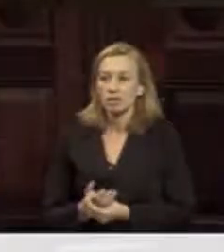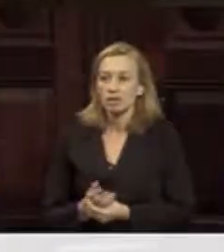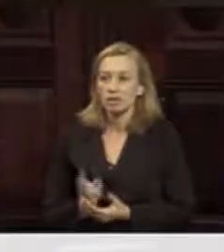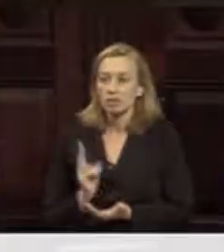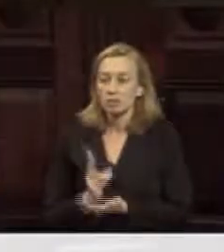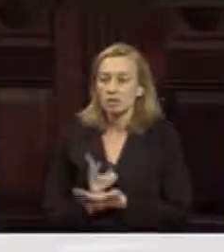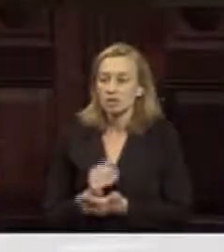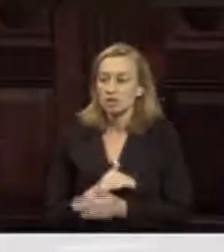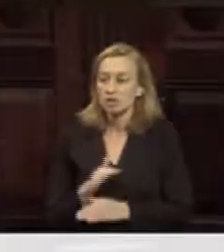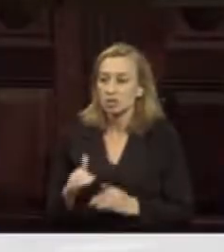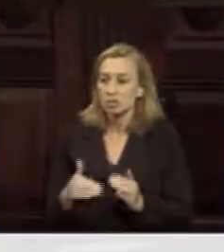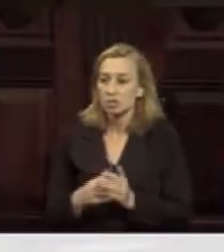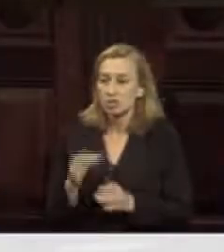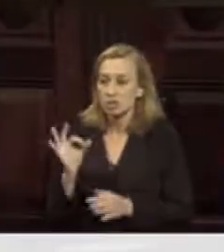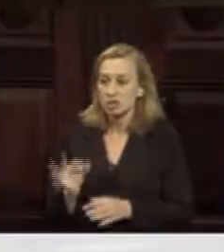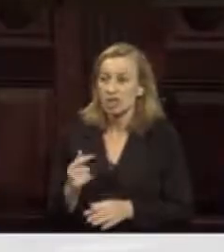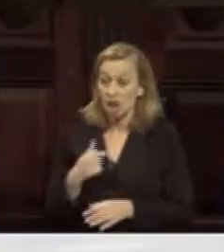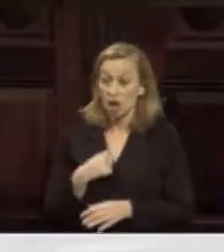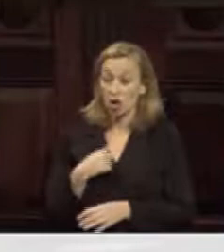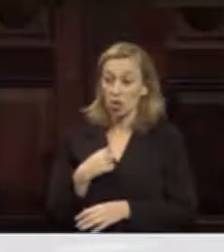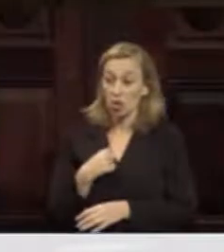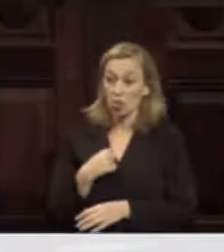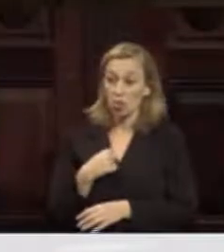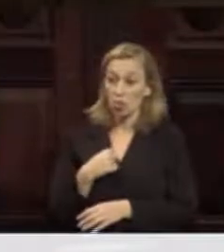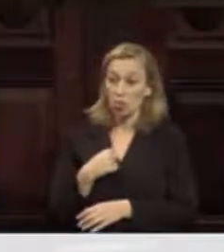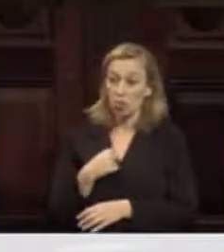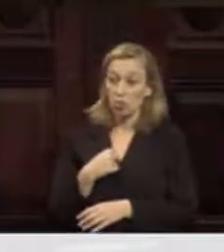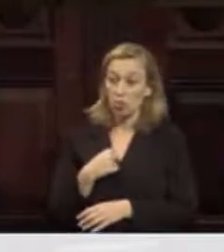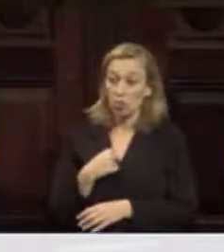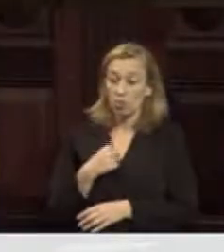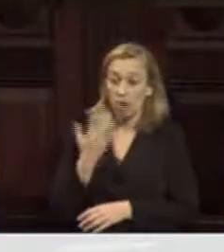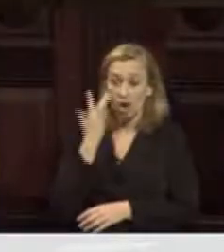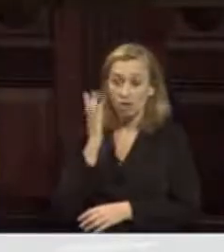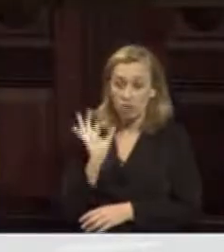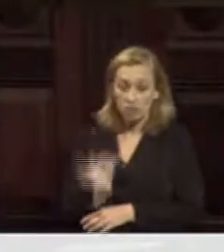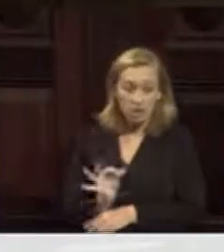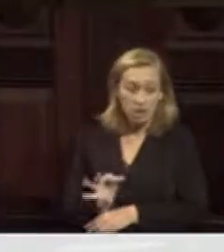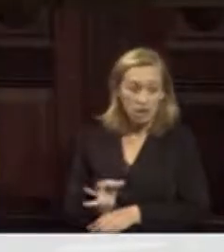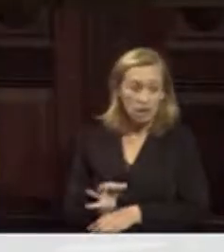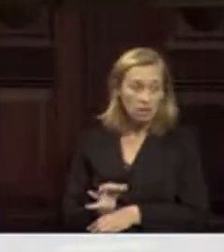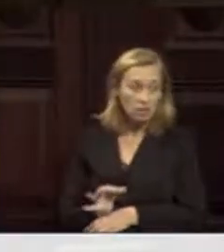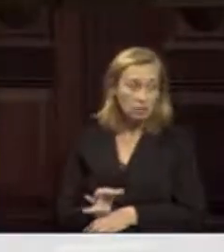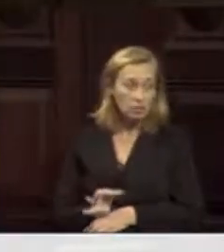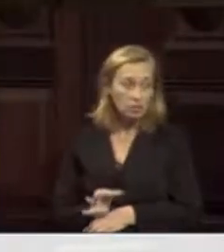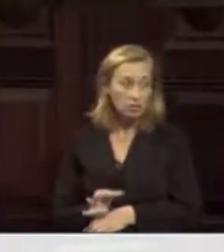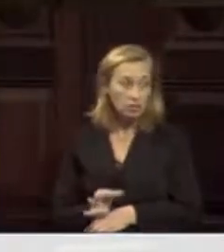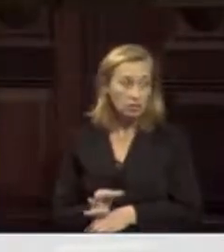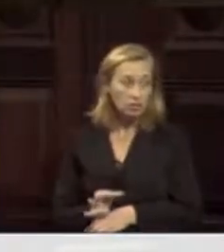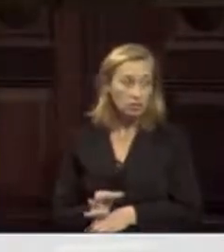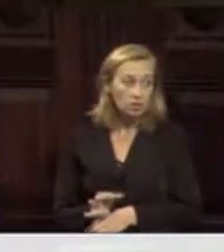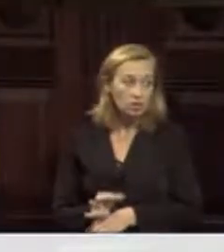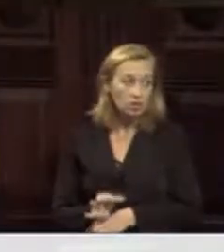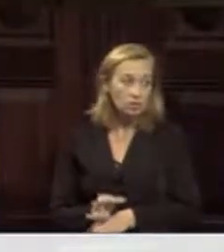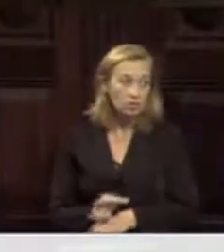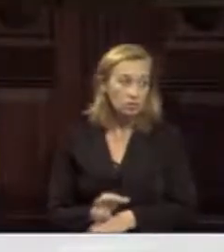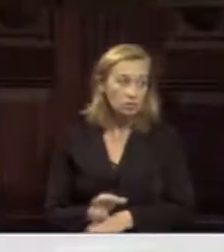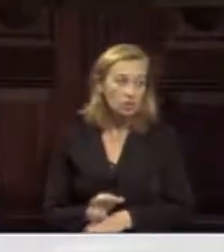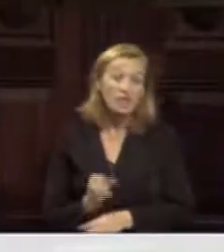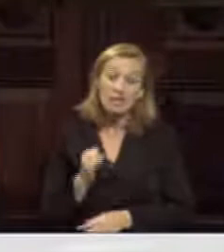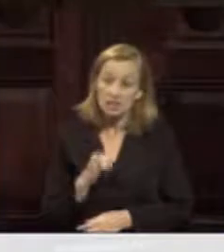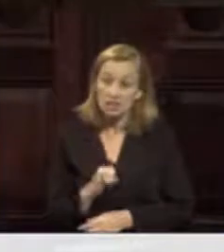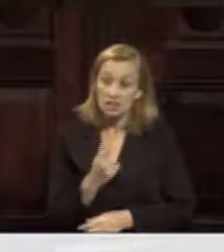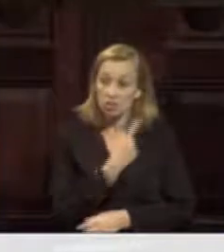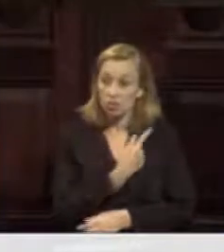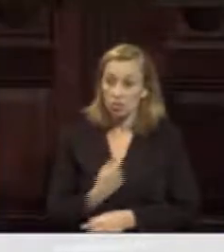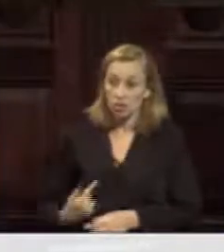a favor, e eu sou a favor da intervenção, do jeito que foi colocada, porque, afinal de contas, se o